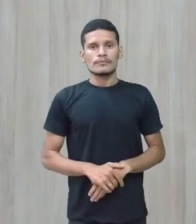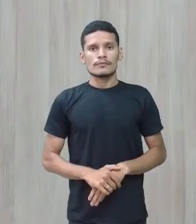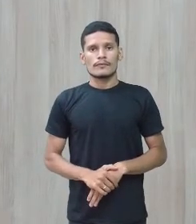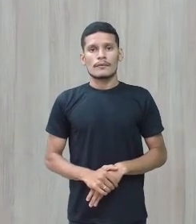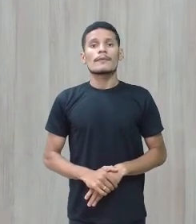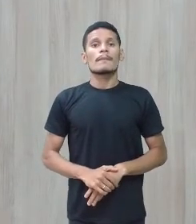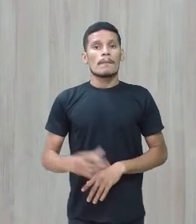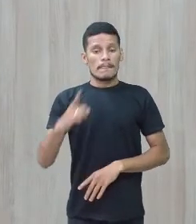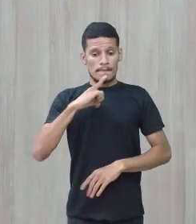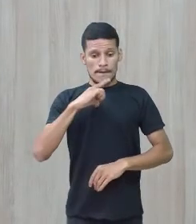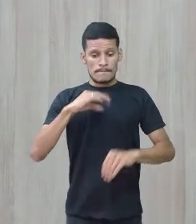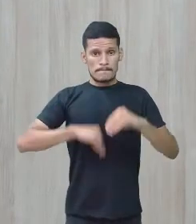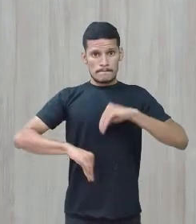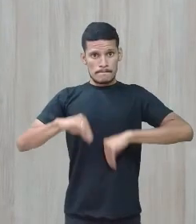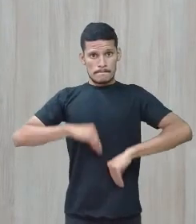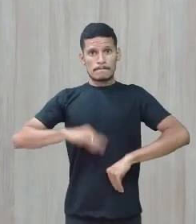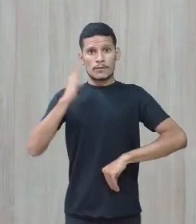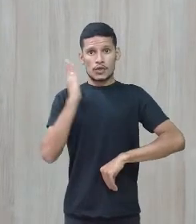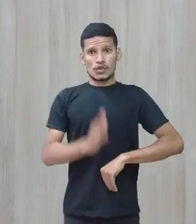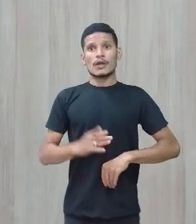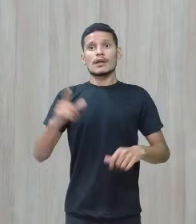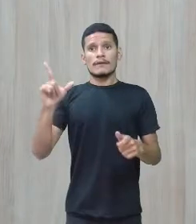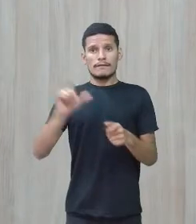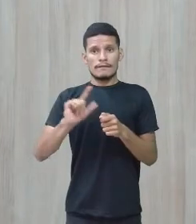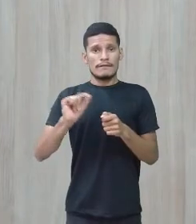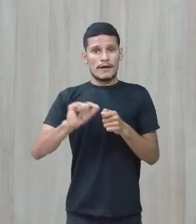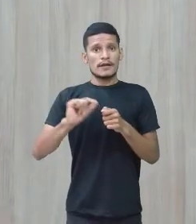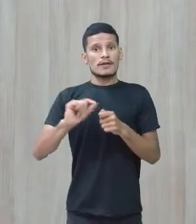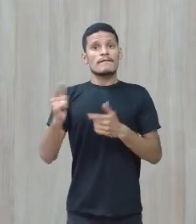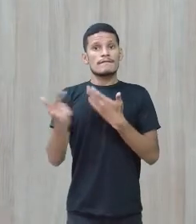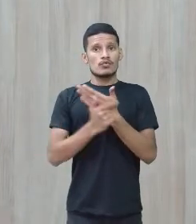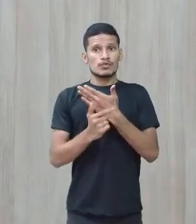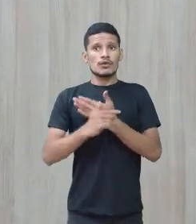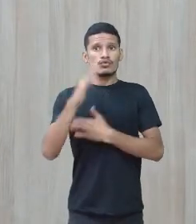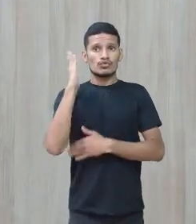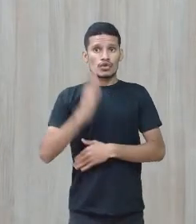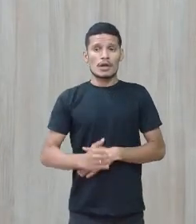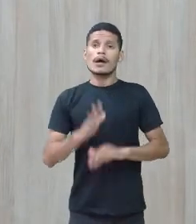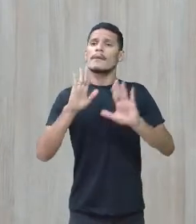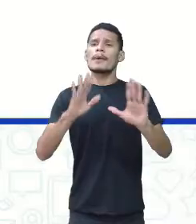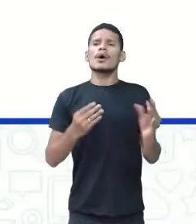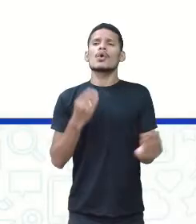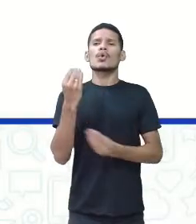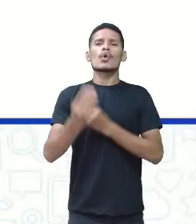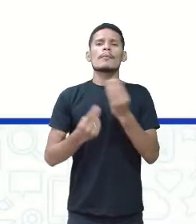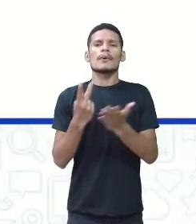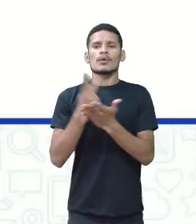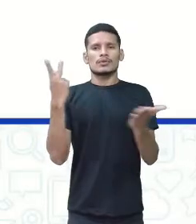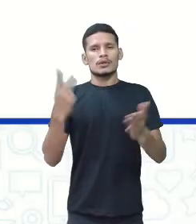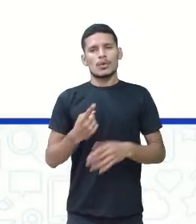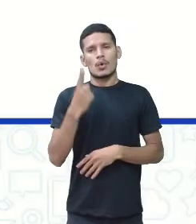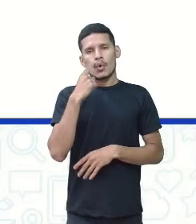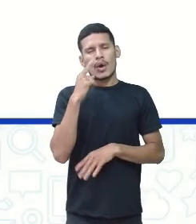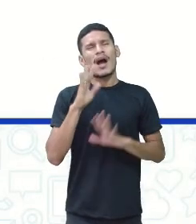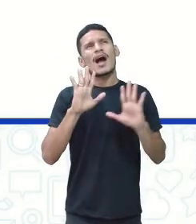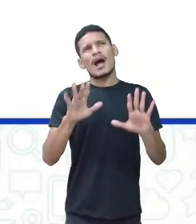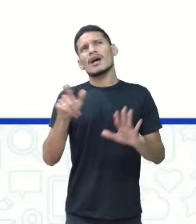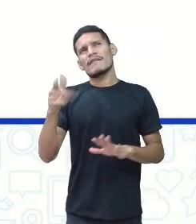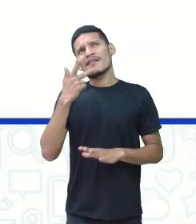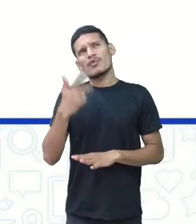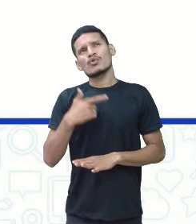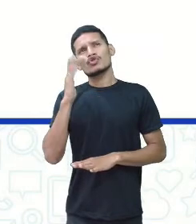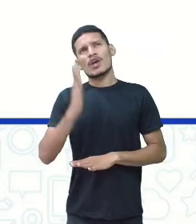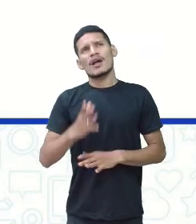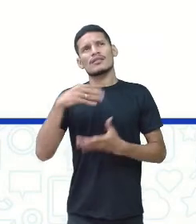Tem esse hormônio aí que faz essa função, né? E aí, como é que funciona, né? Ah, Helena, mas você falou que tem no